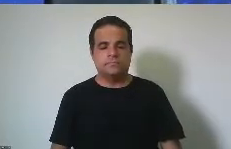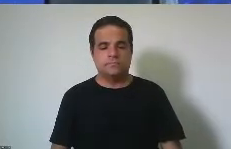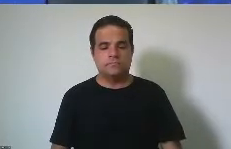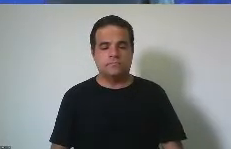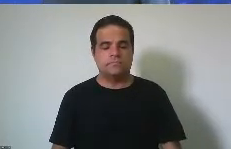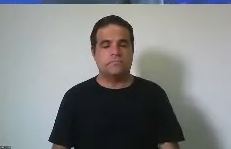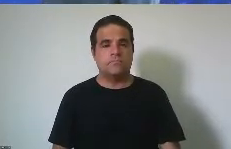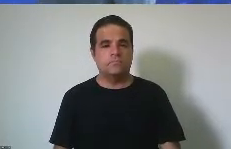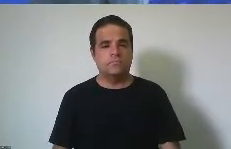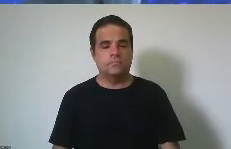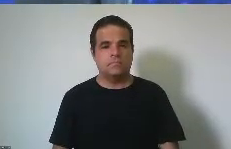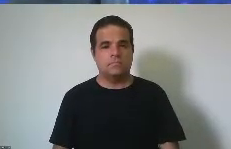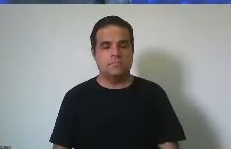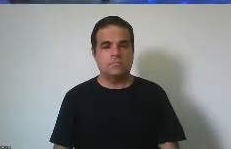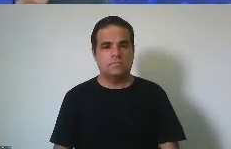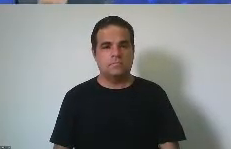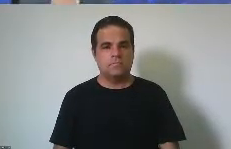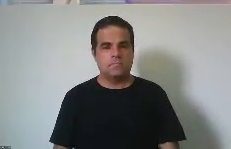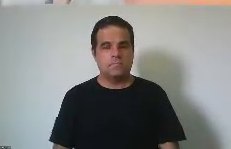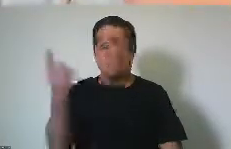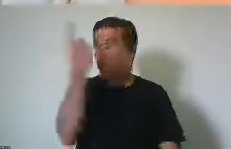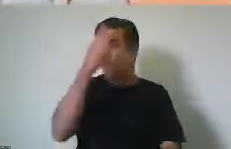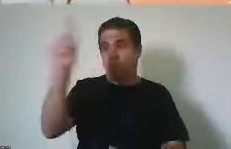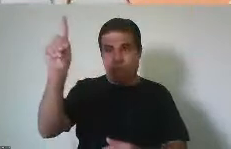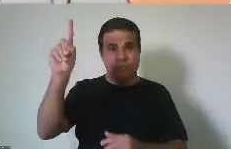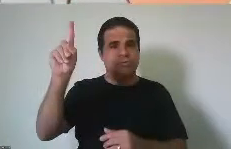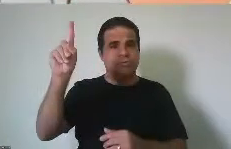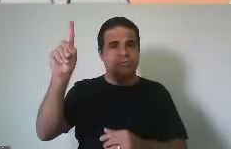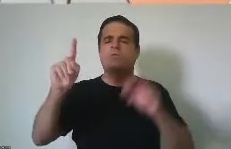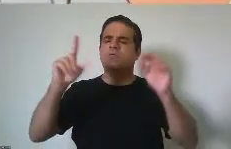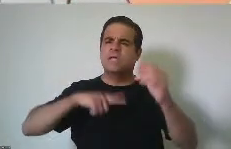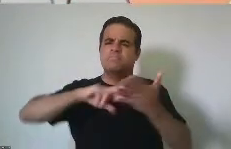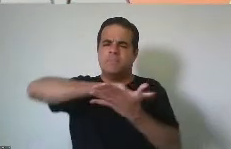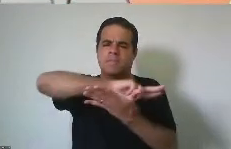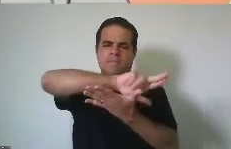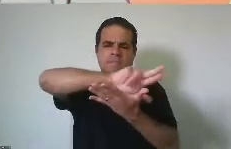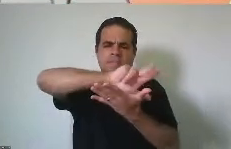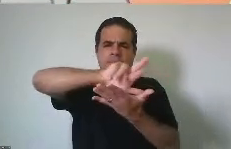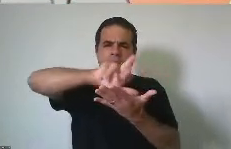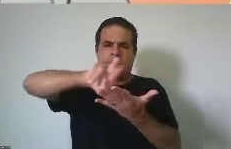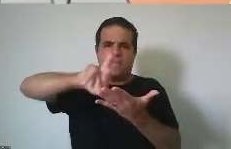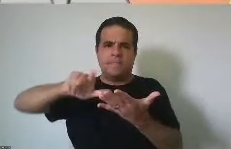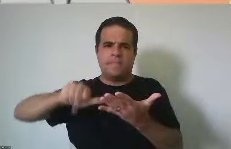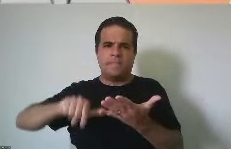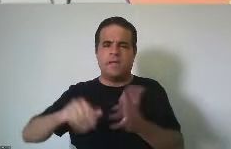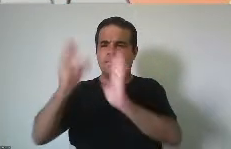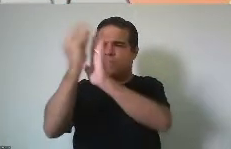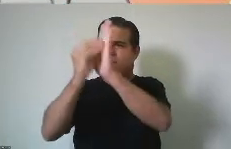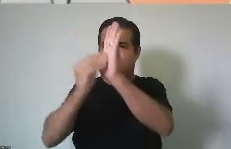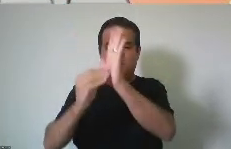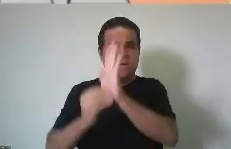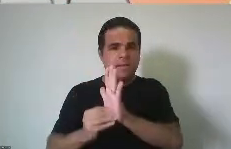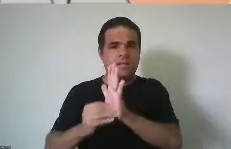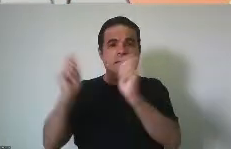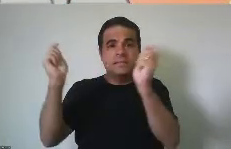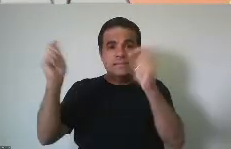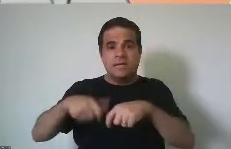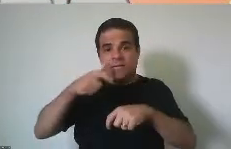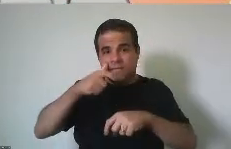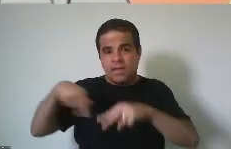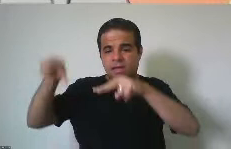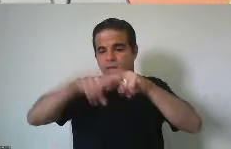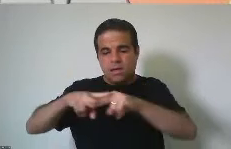aqui o último a gente chamou outros tem uma série de outra componente tarifário que eles passam por revisão também